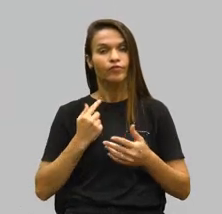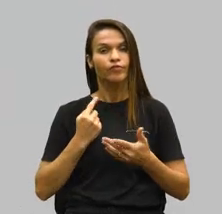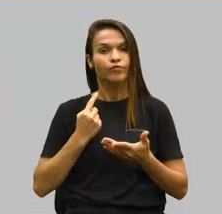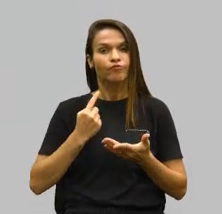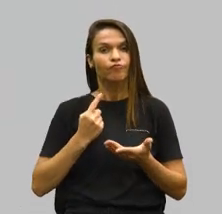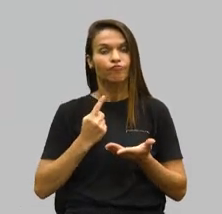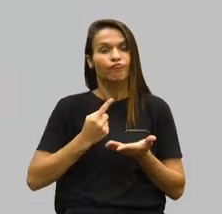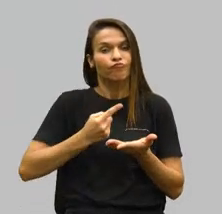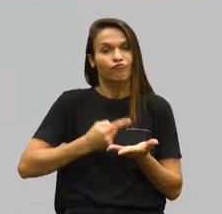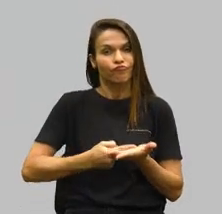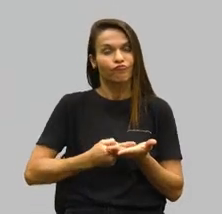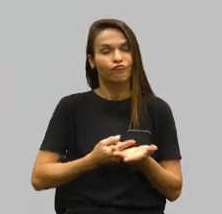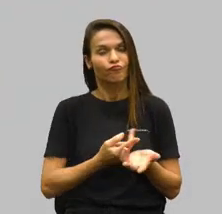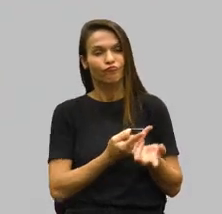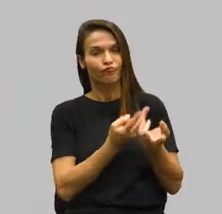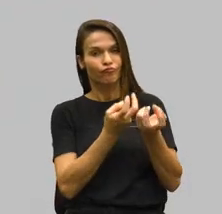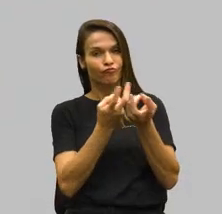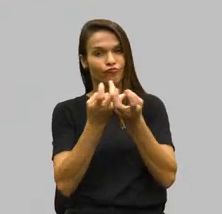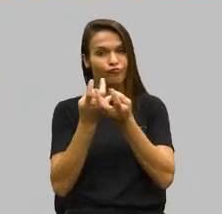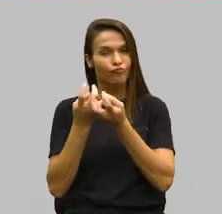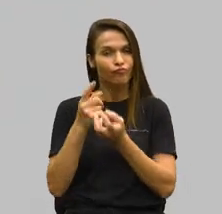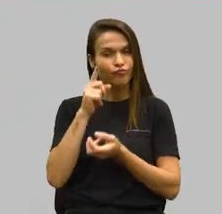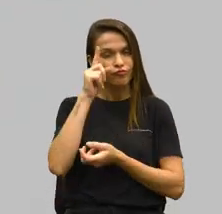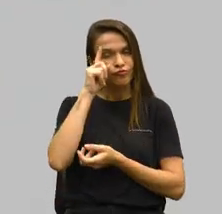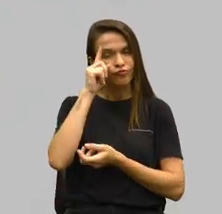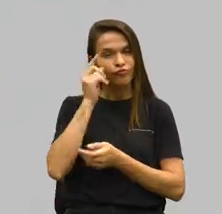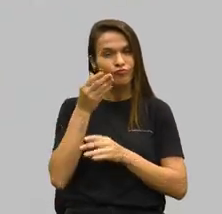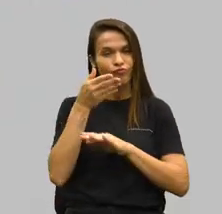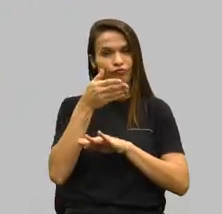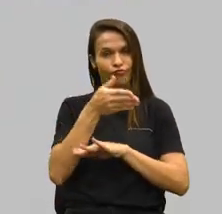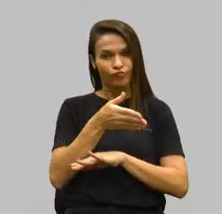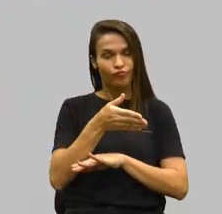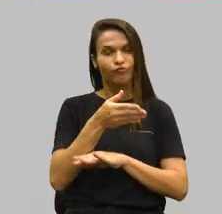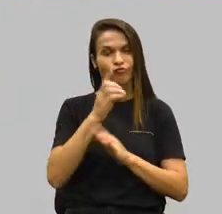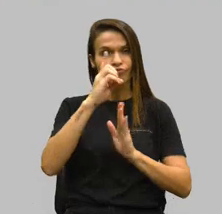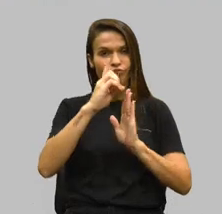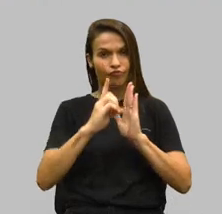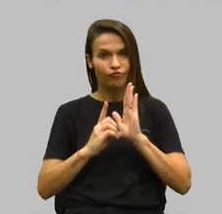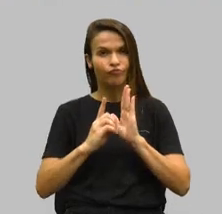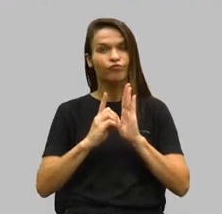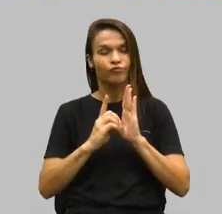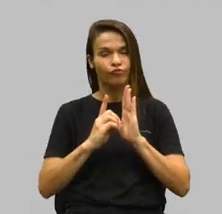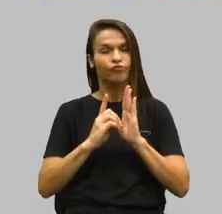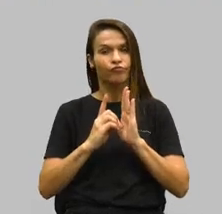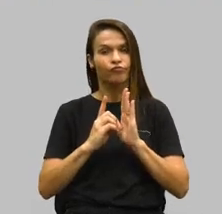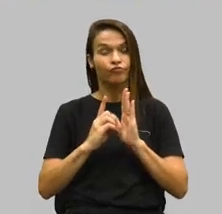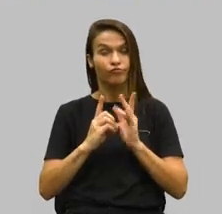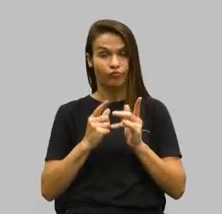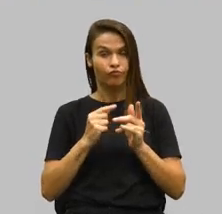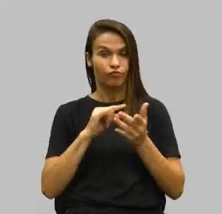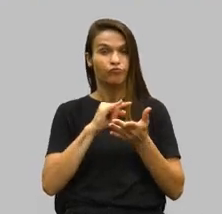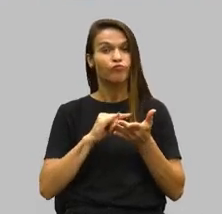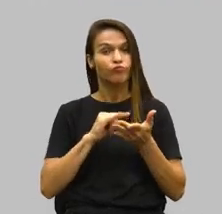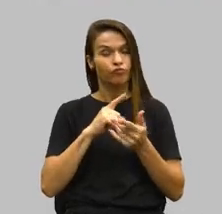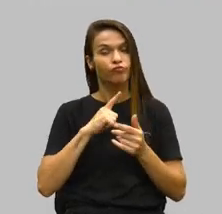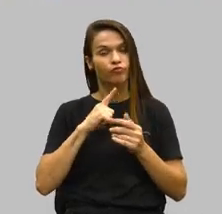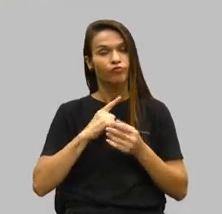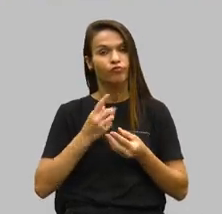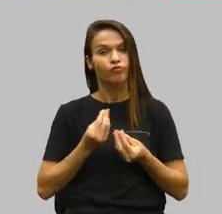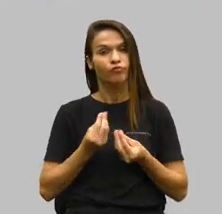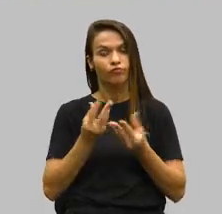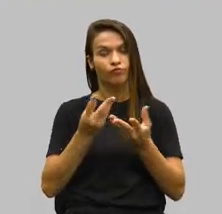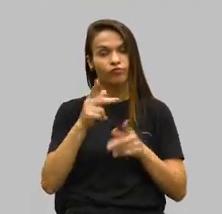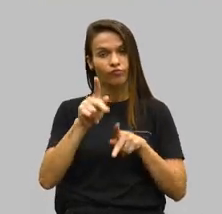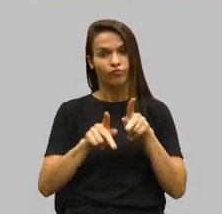surpreende a cada dia o acesso a direitos e garantias fundamentais que a pasta tem disponibilizada ao povo